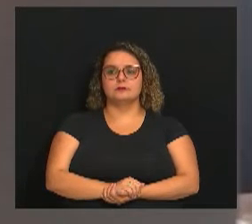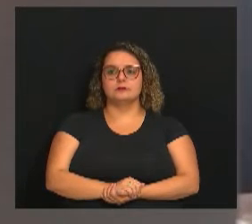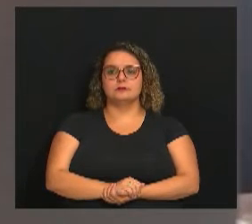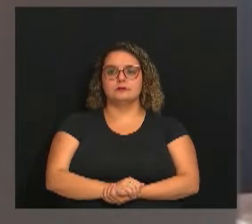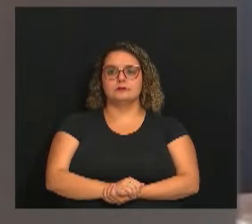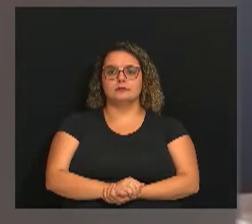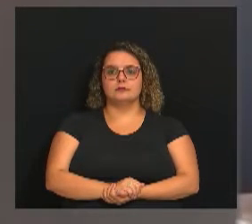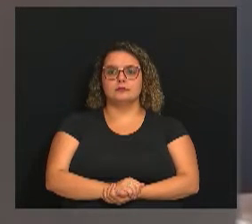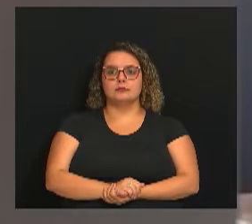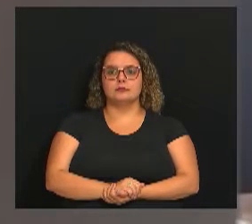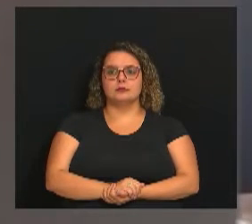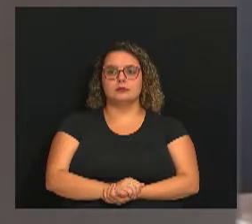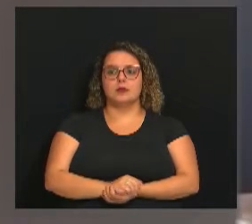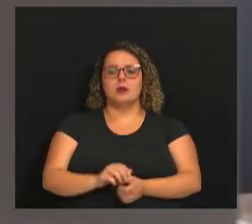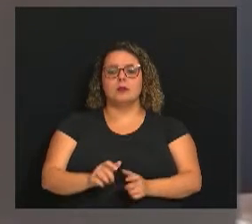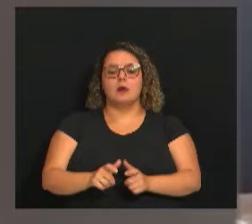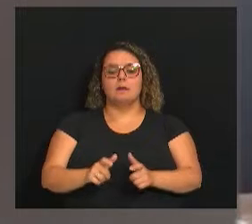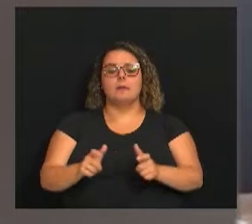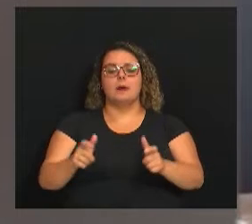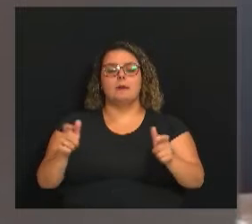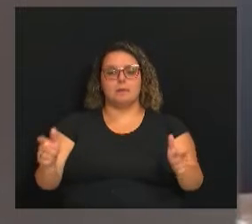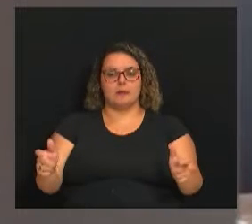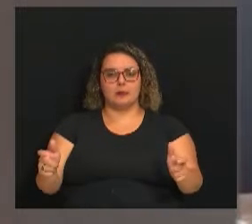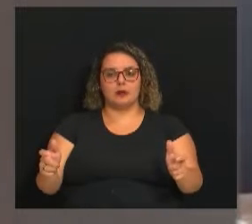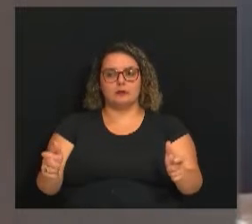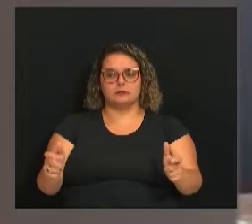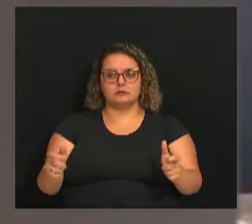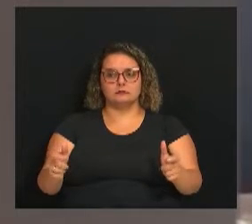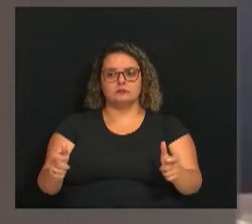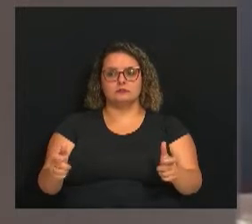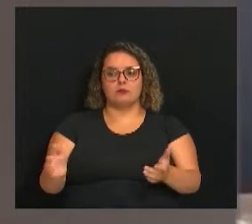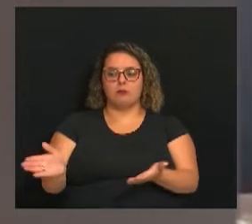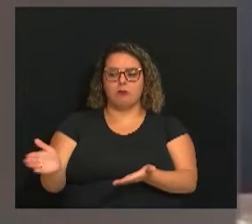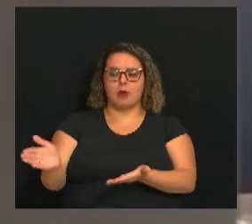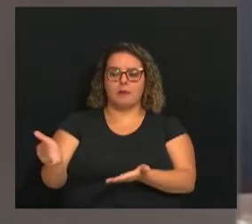aumento, né, na sua arrecadação, como a gente acabou